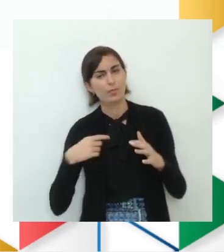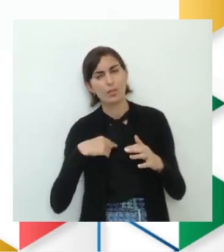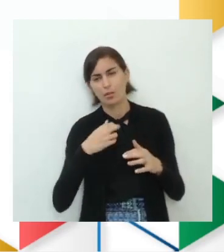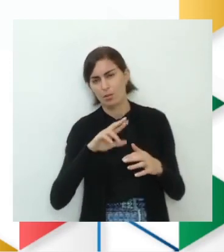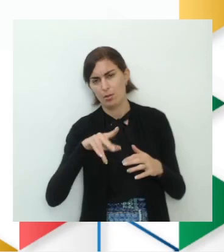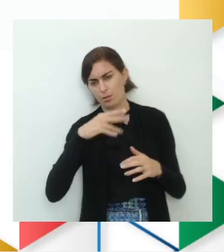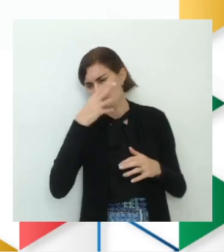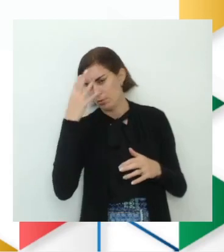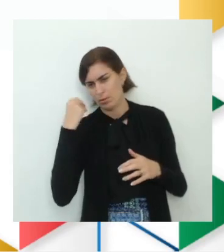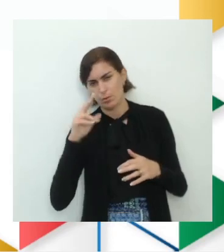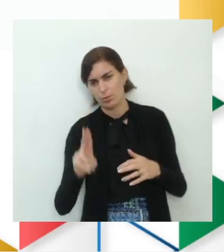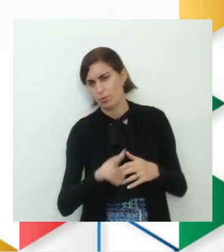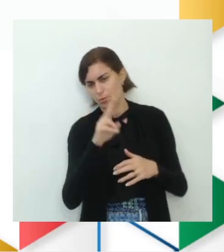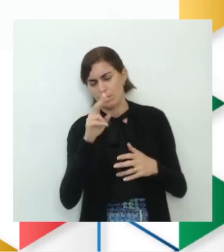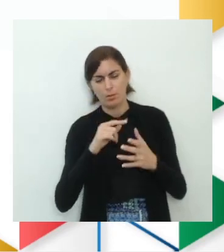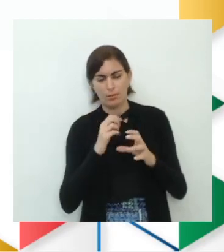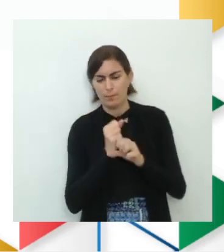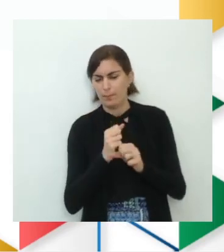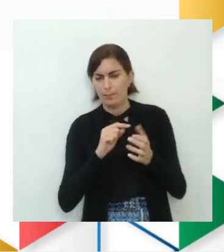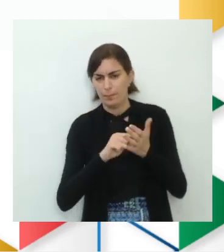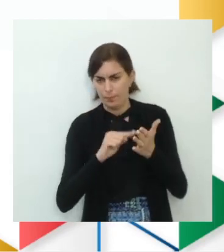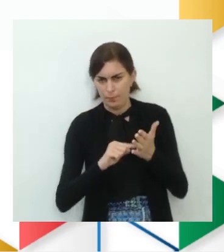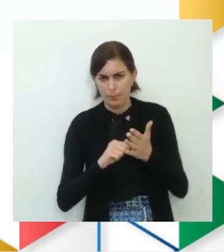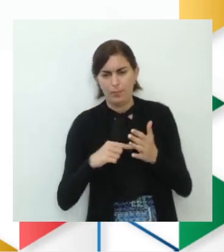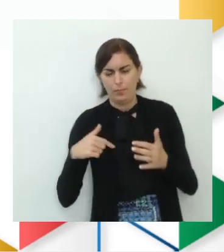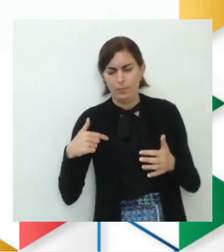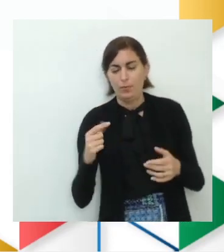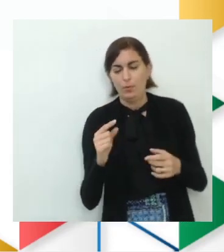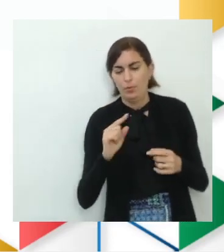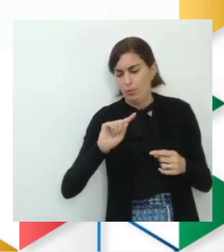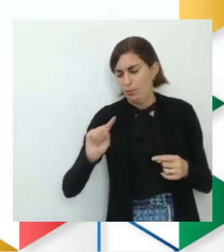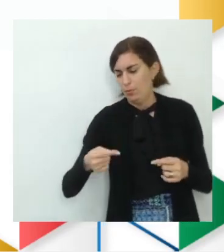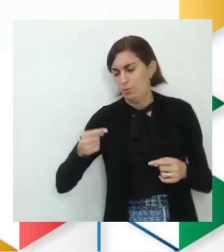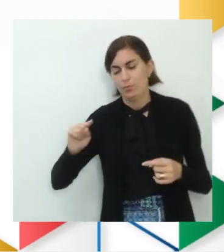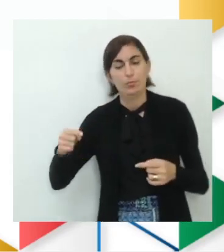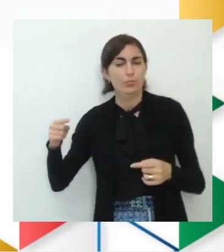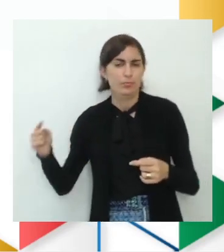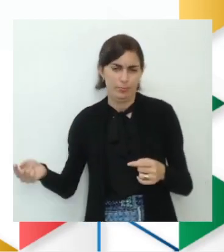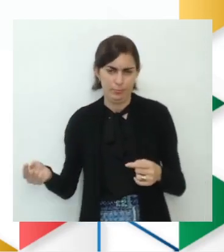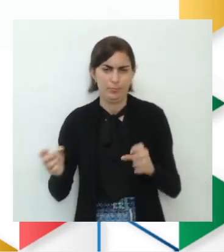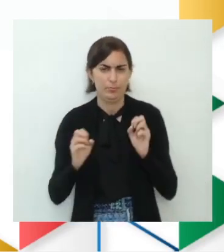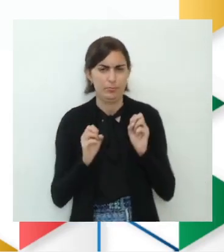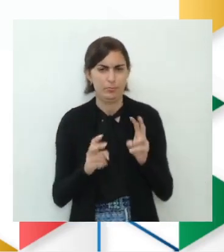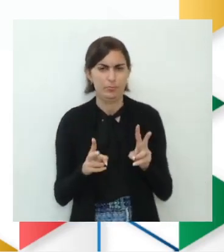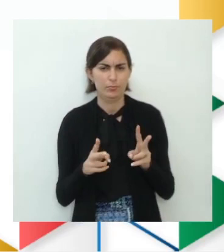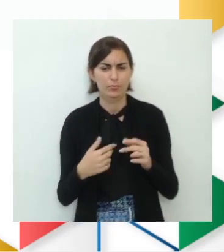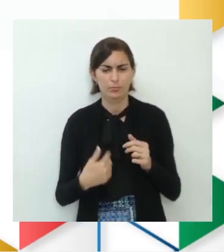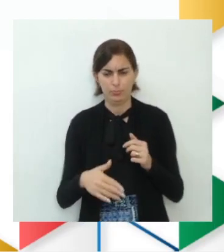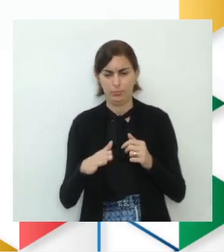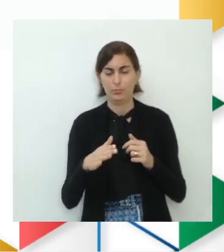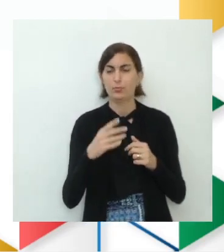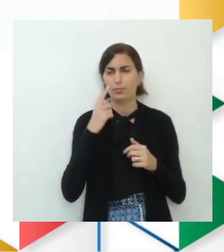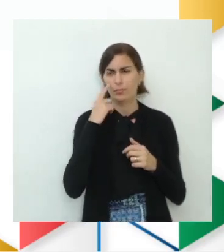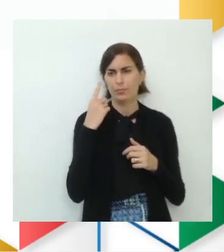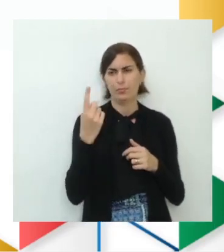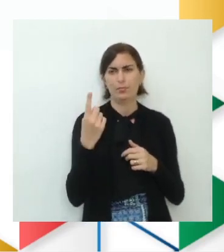se você não estiver usando calculadora, vai andar com a vírgula, ok? Para o teu